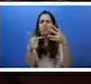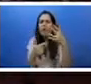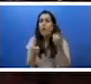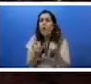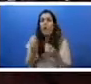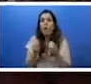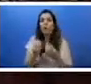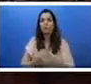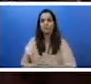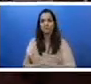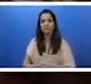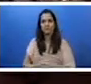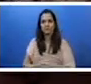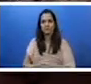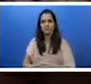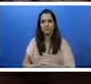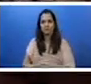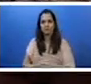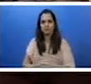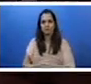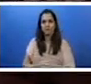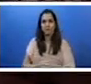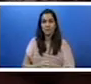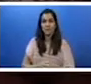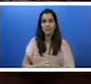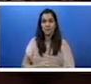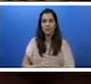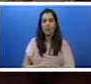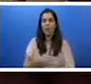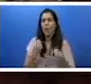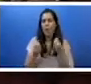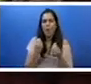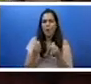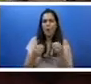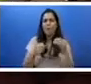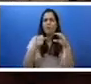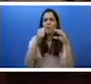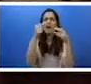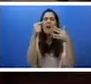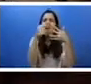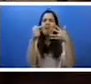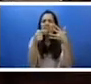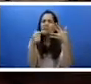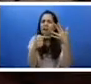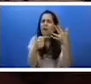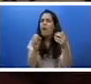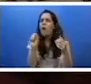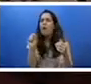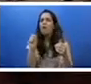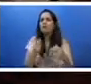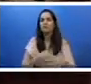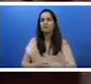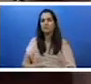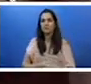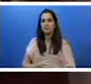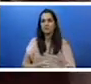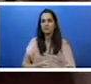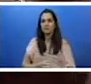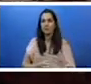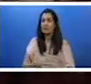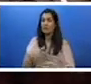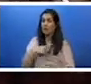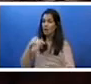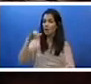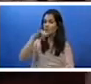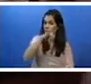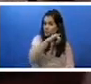vamos ver de pertinho. Como que a gente pode sim classificar? Vamos olhar essa imagem. O que tem nela?